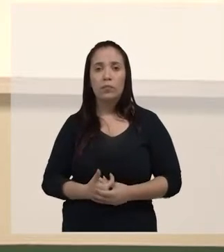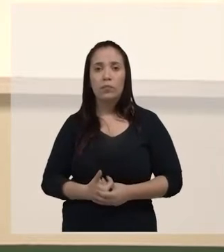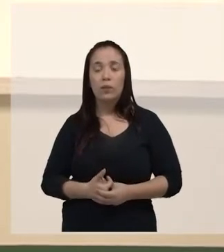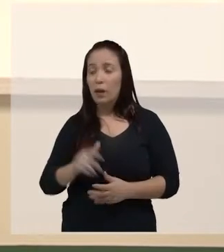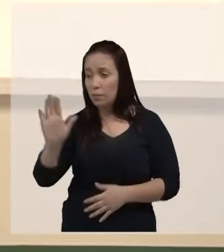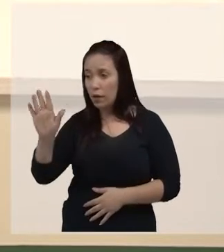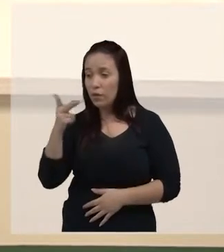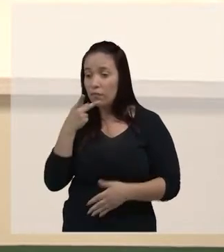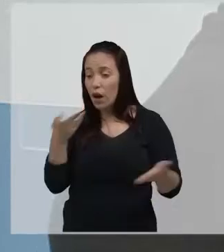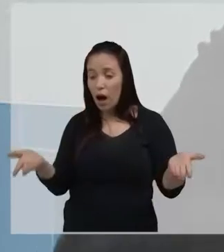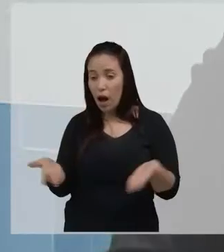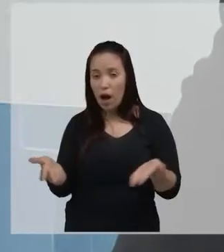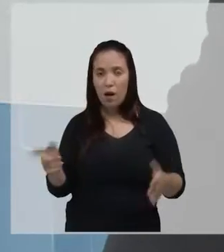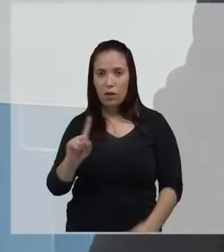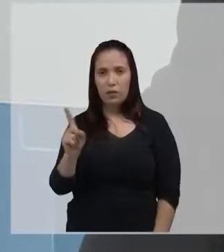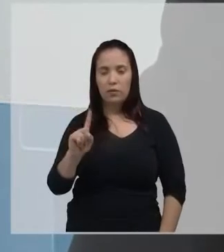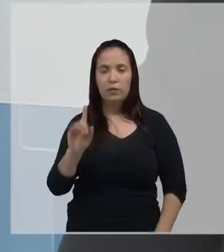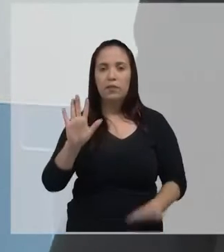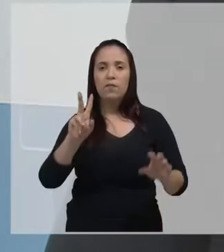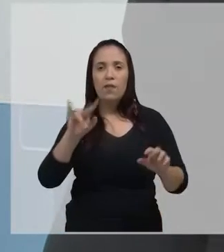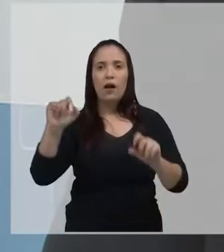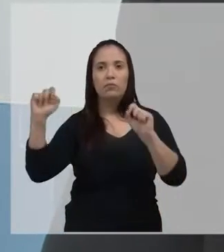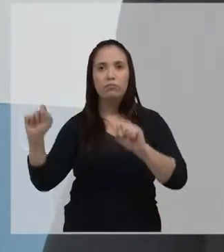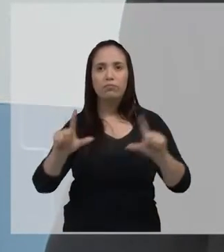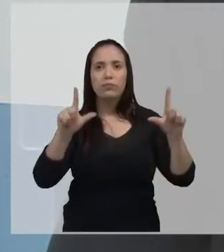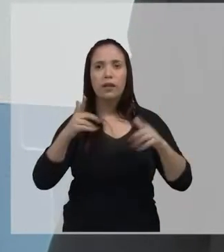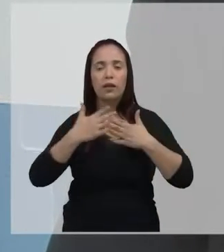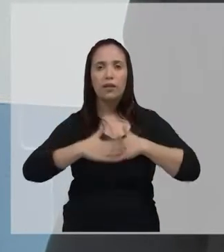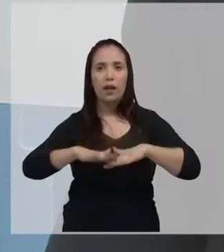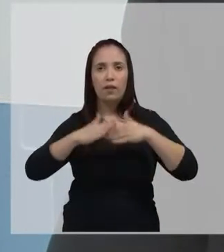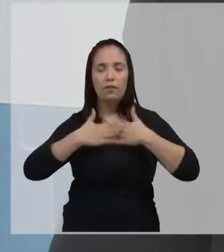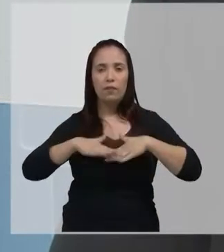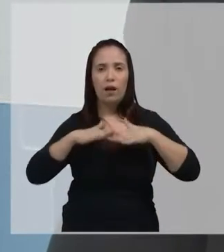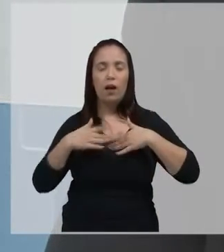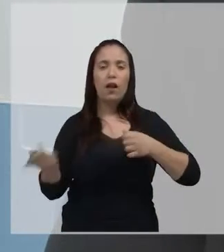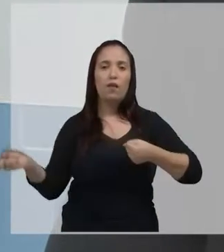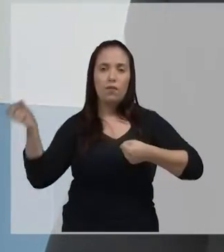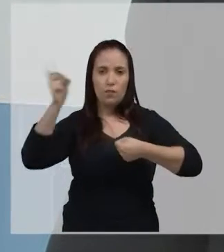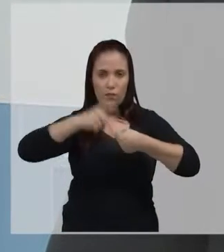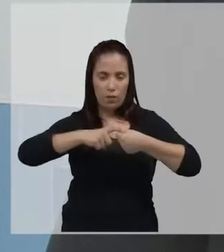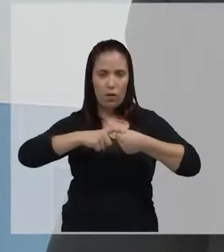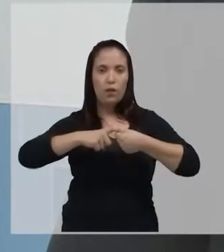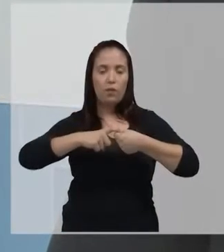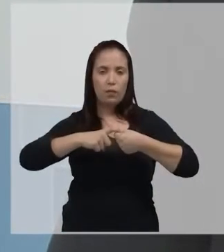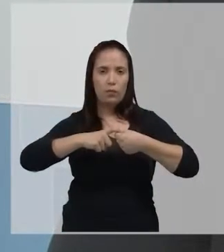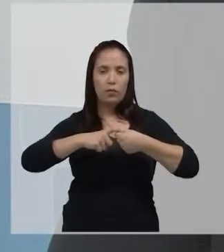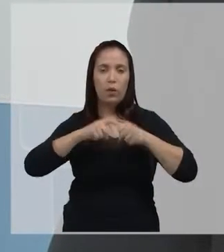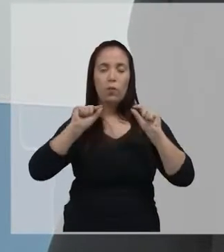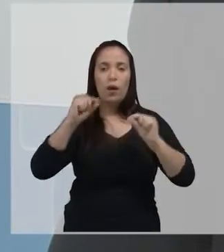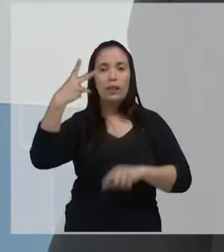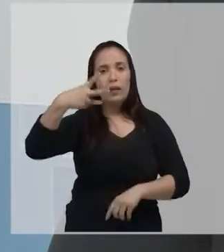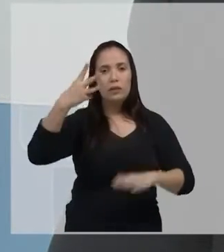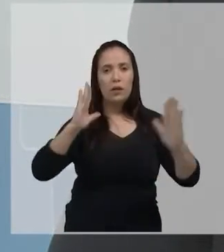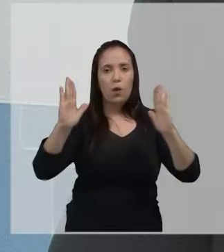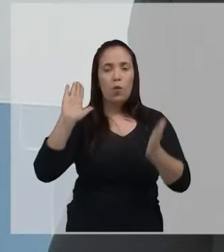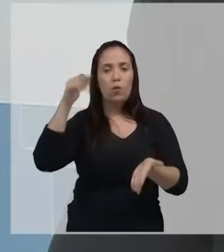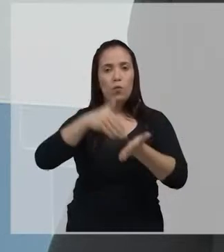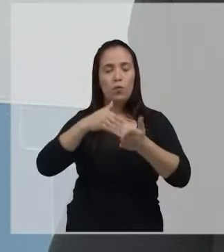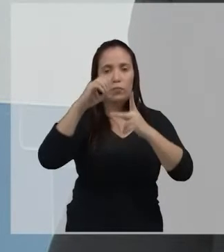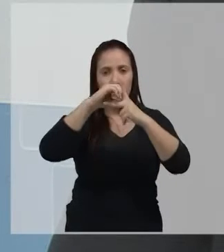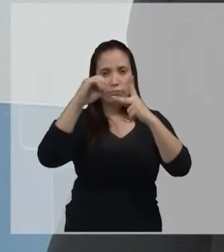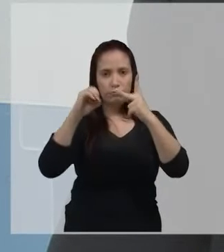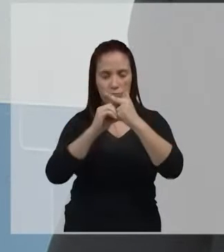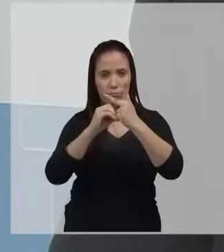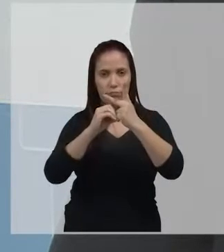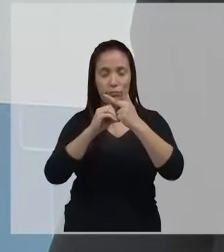diga agora não, deixa para dizer depois. Não diga agora não, aguarde um pedaço, estátua aí. Eu volto já já com o terceiro e último bloco do nosso programa Pela